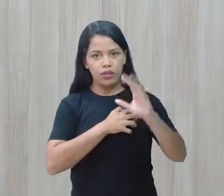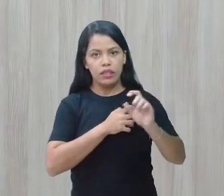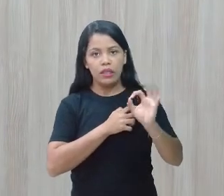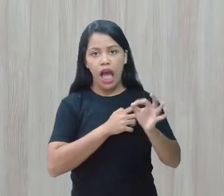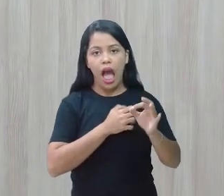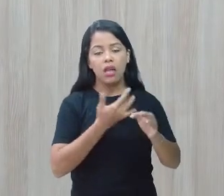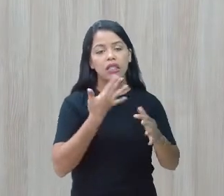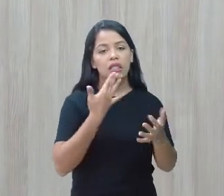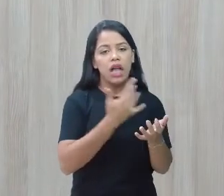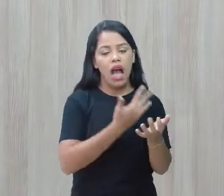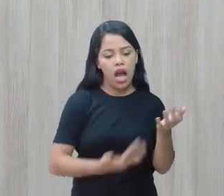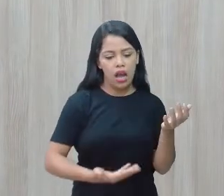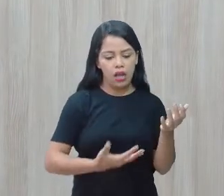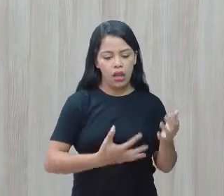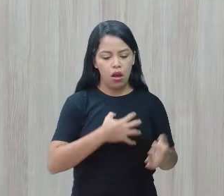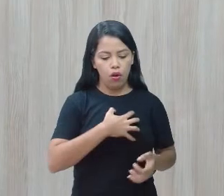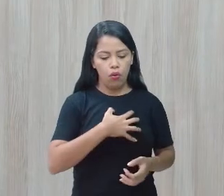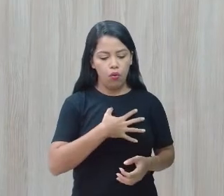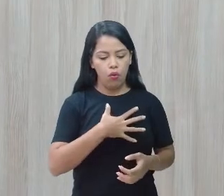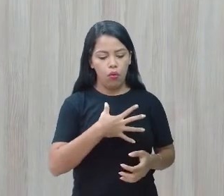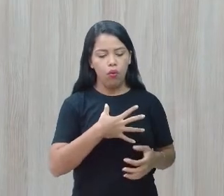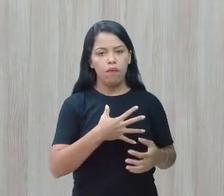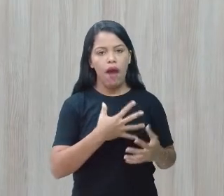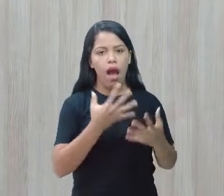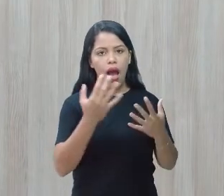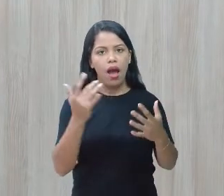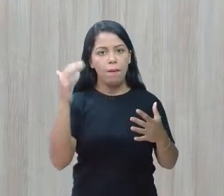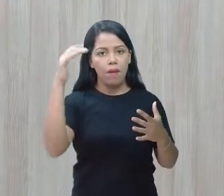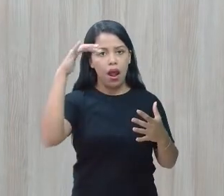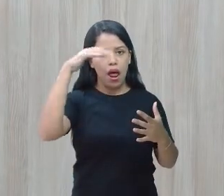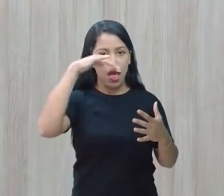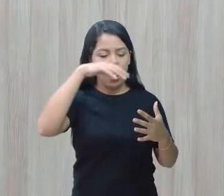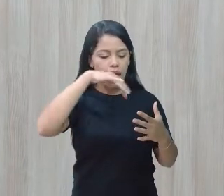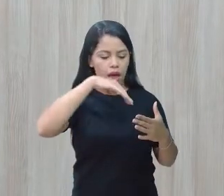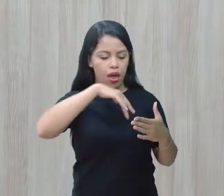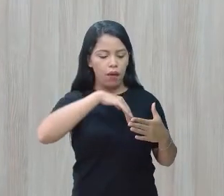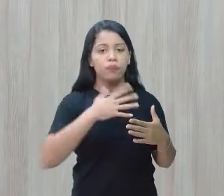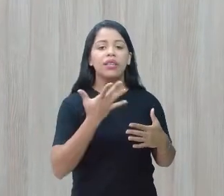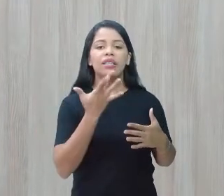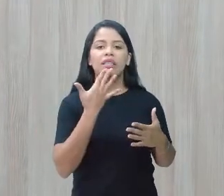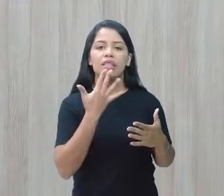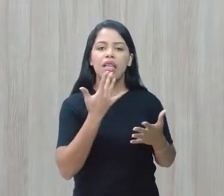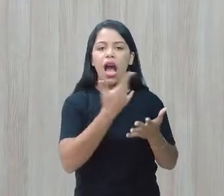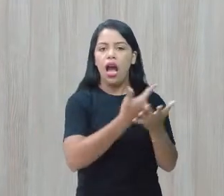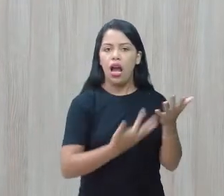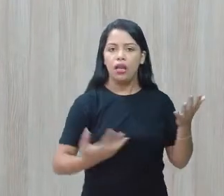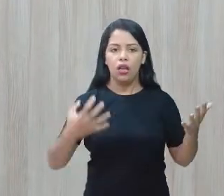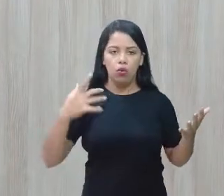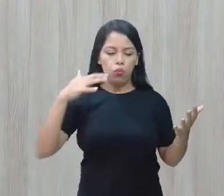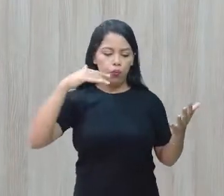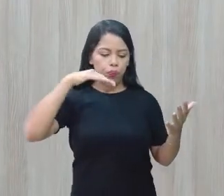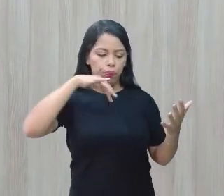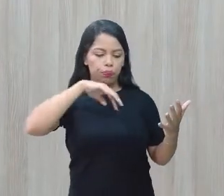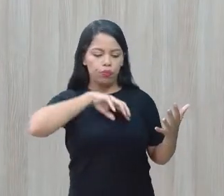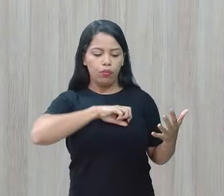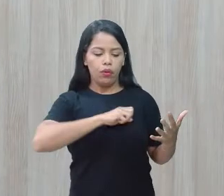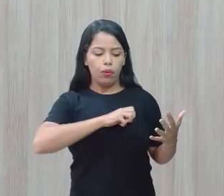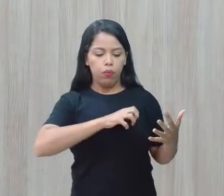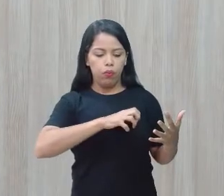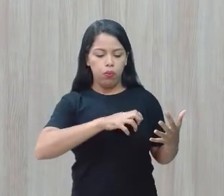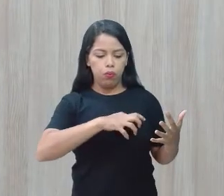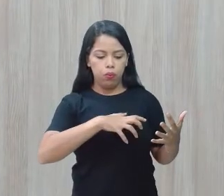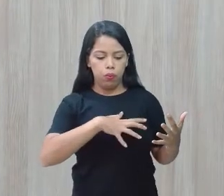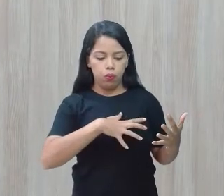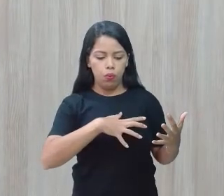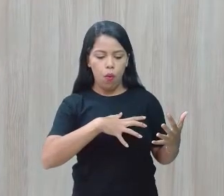né, ora para o corpo e ora para o pulmão para ser oxigenado. Veja que está em sentido contrário aí, então já vem